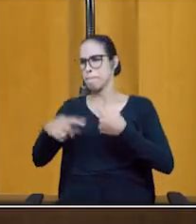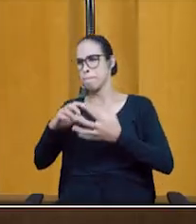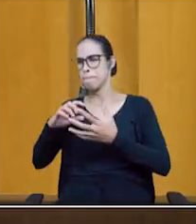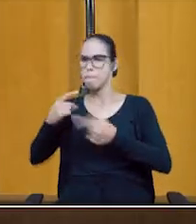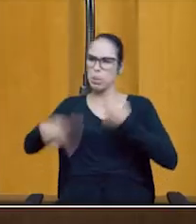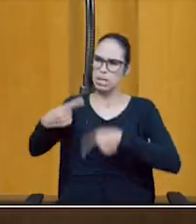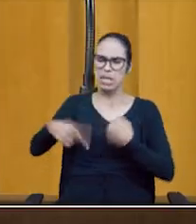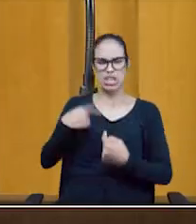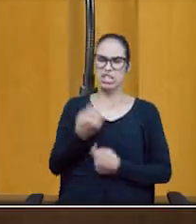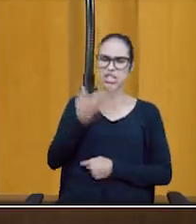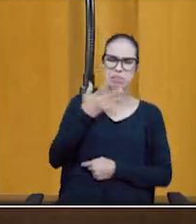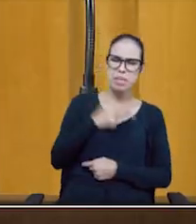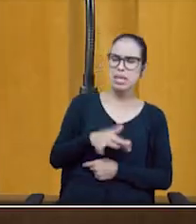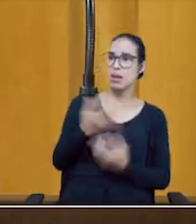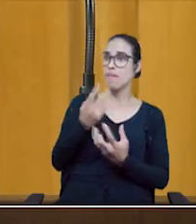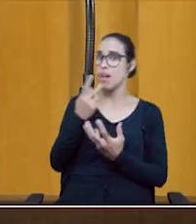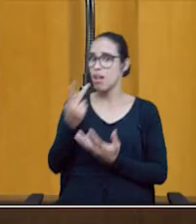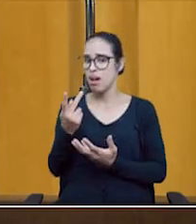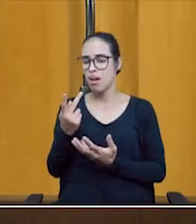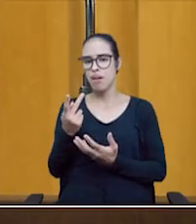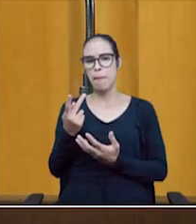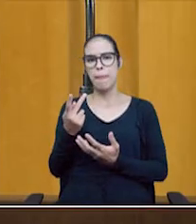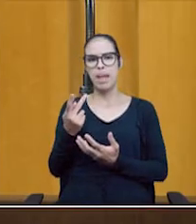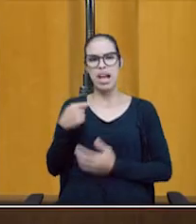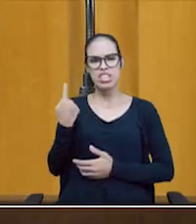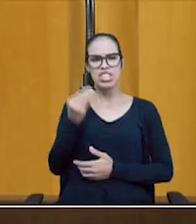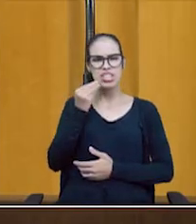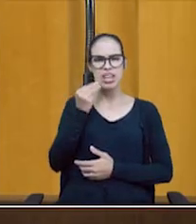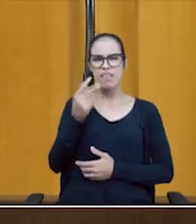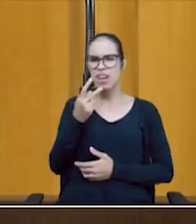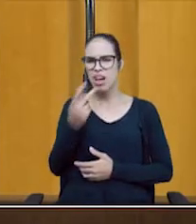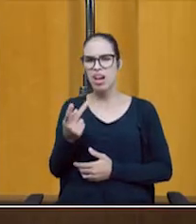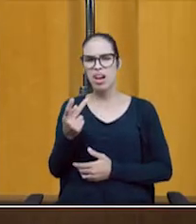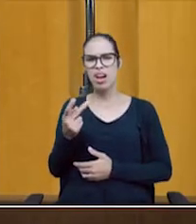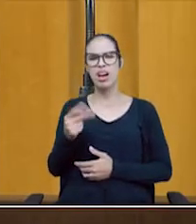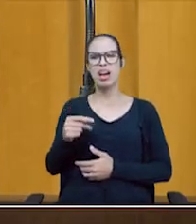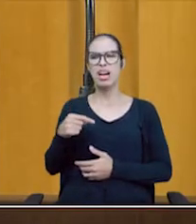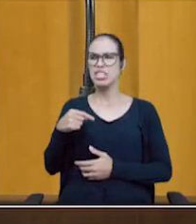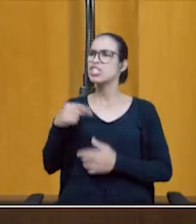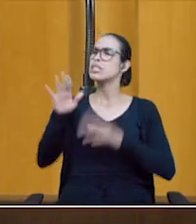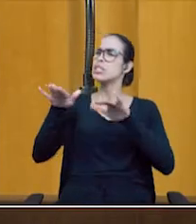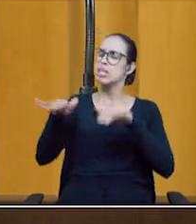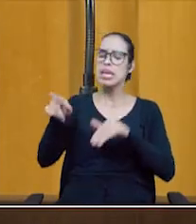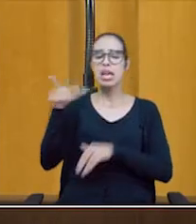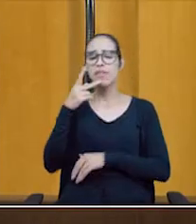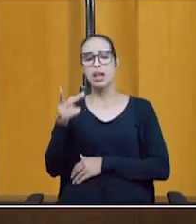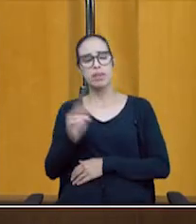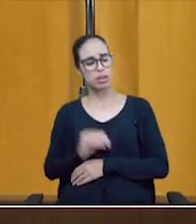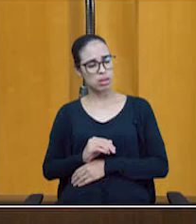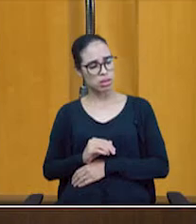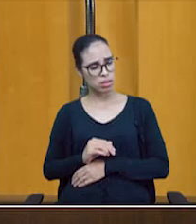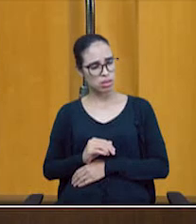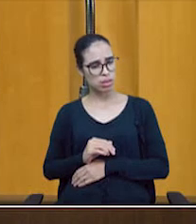queria falar, e ela, a gente tentava falar, e aí a gente falava, e ela só falava assim: onde